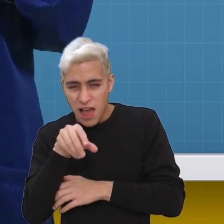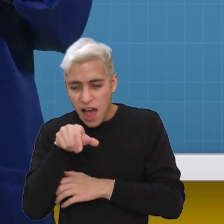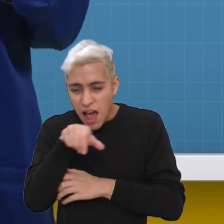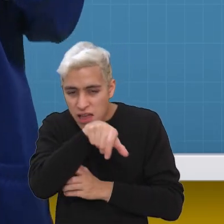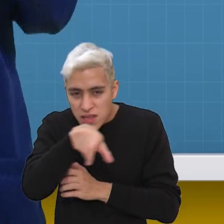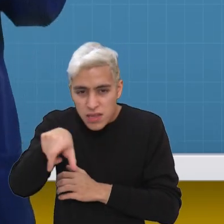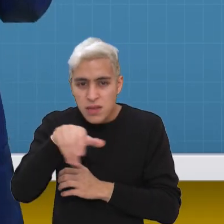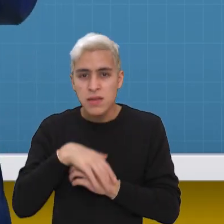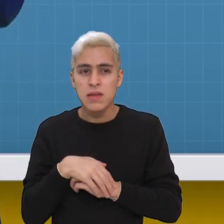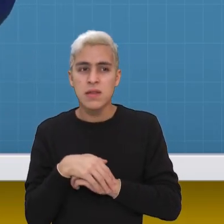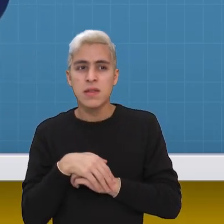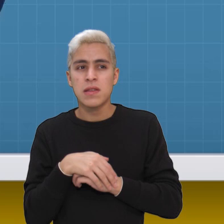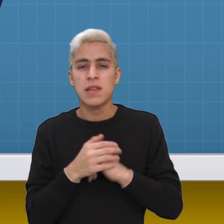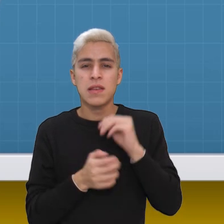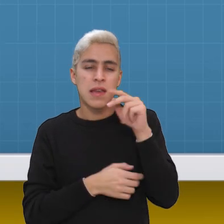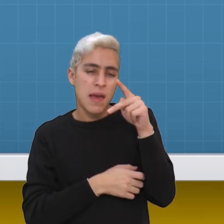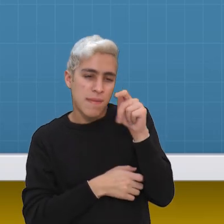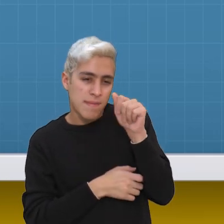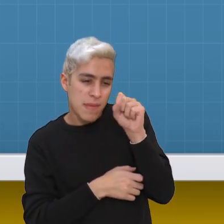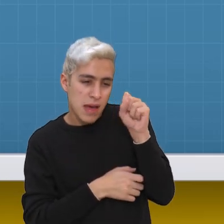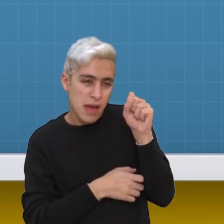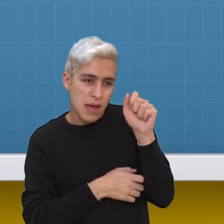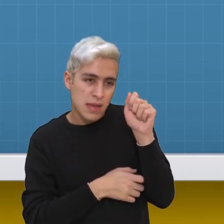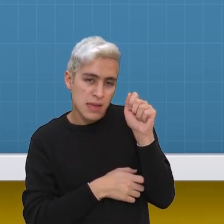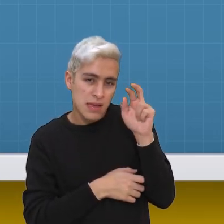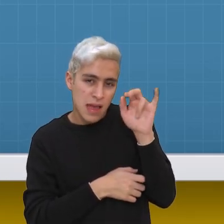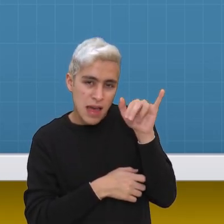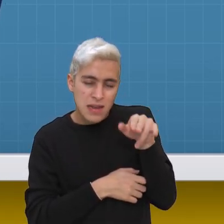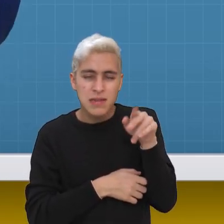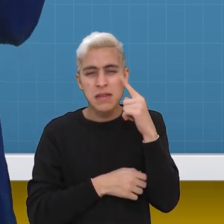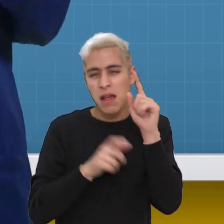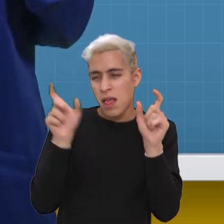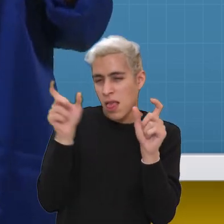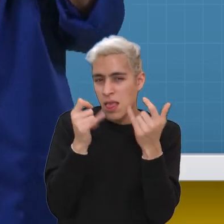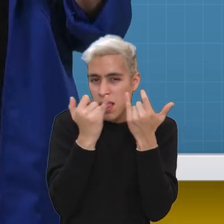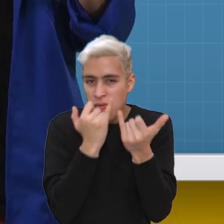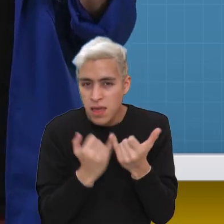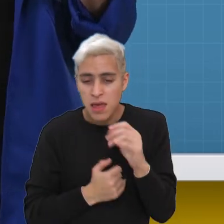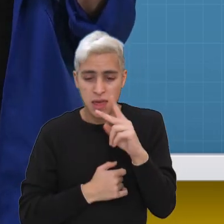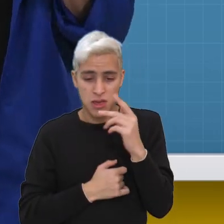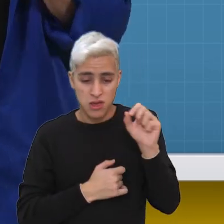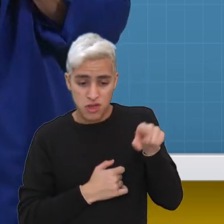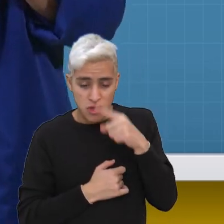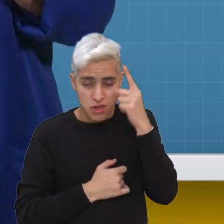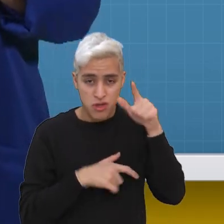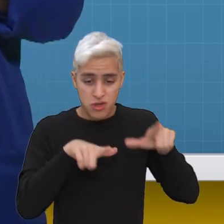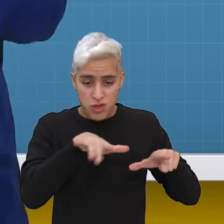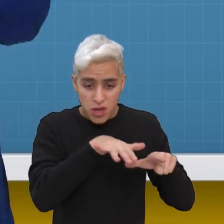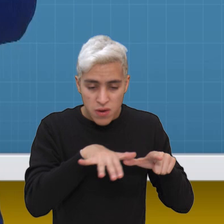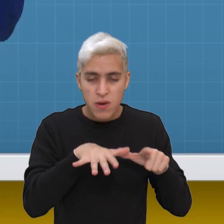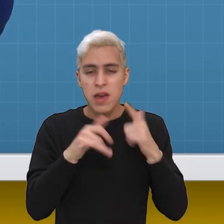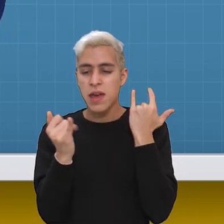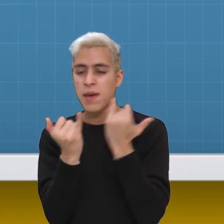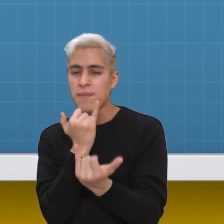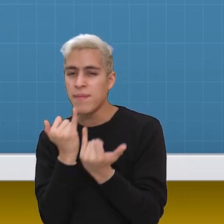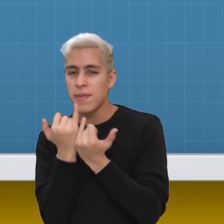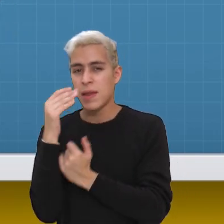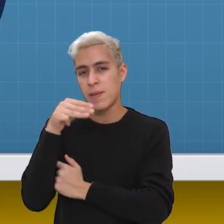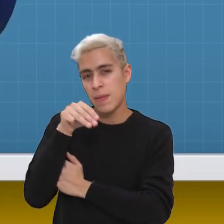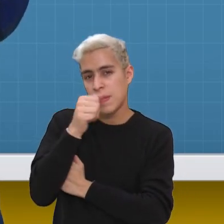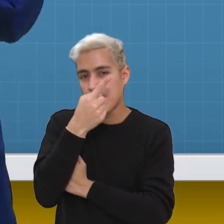Palavra passarinho rima com coleirinho. Chão rima com